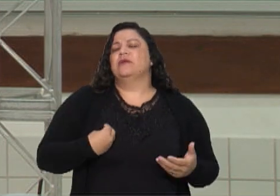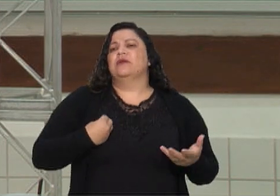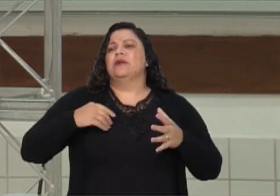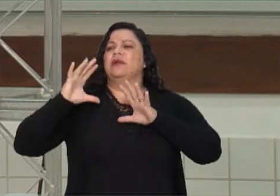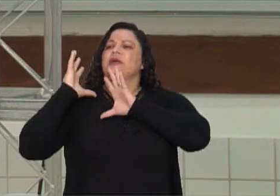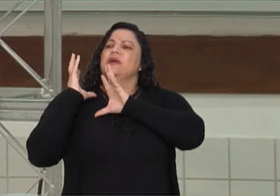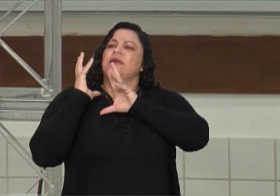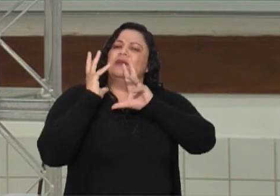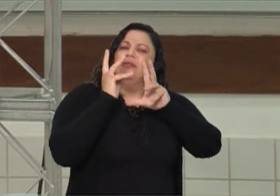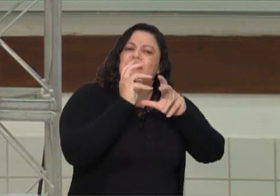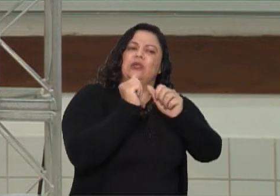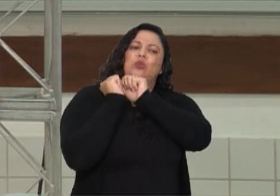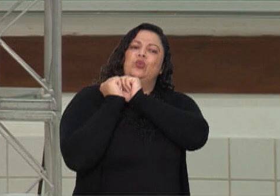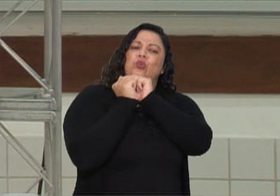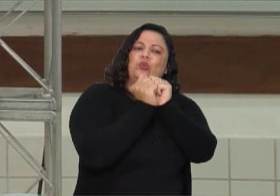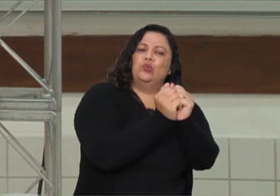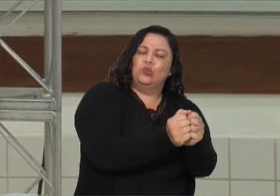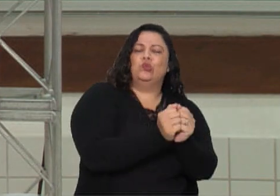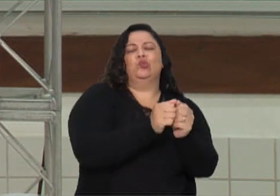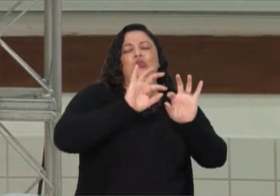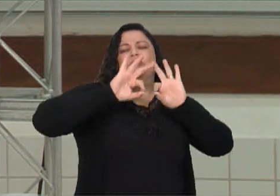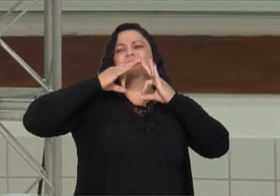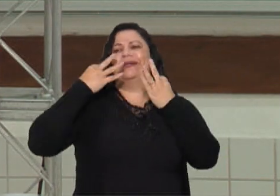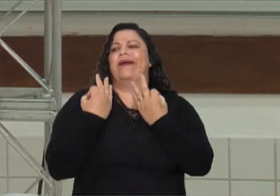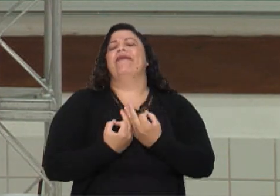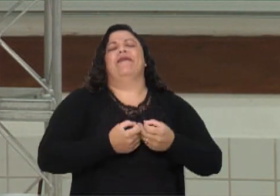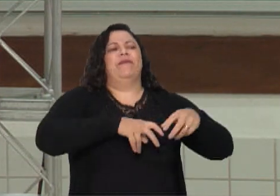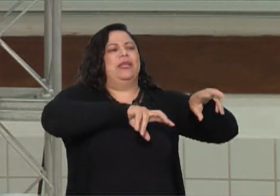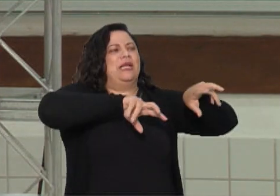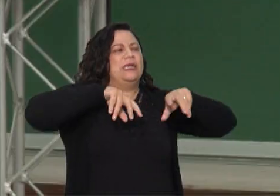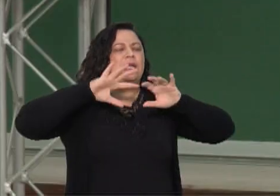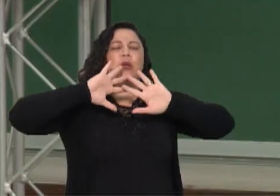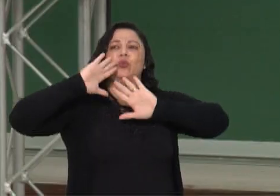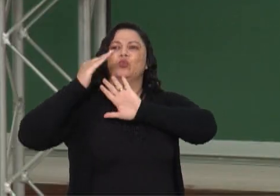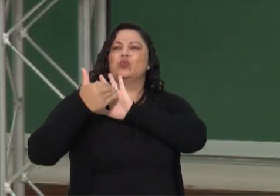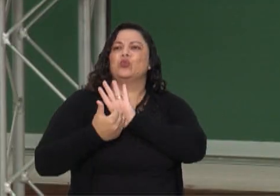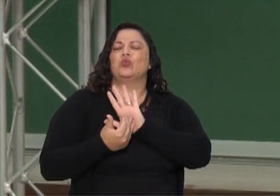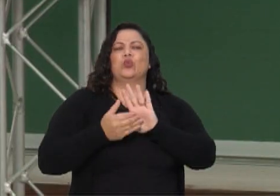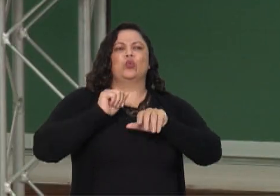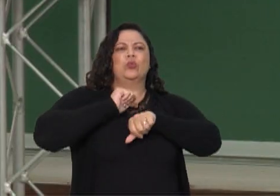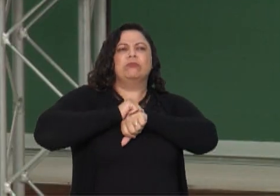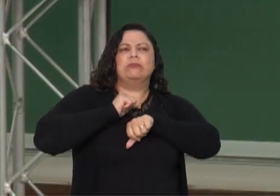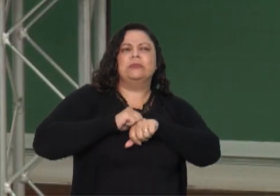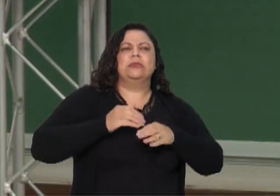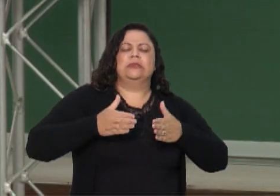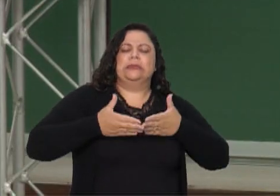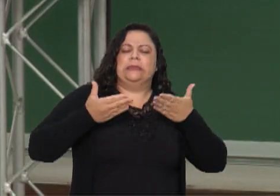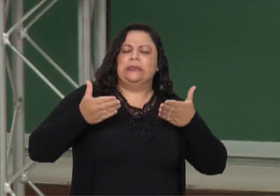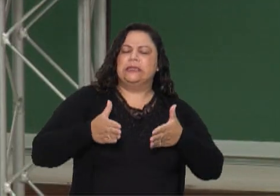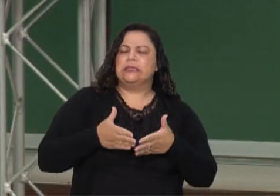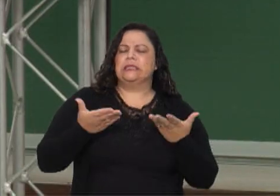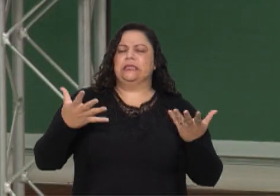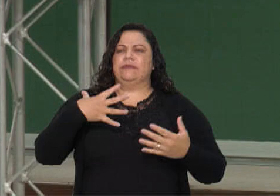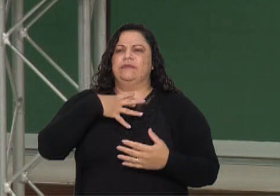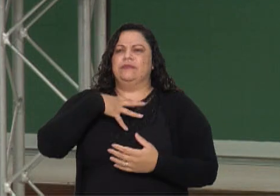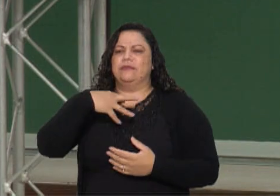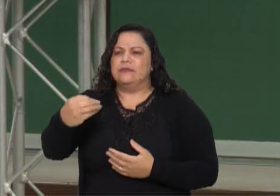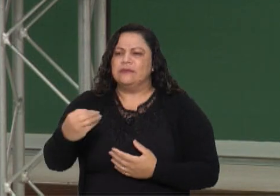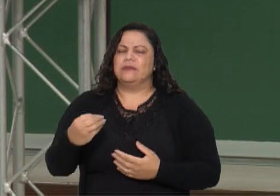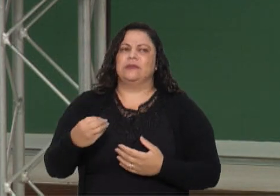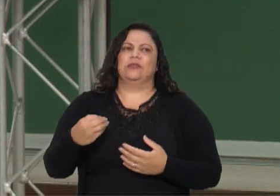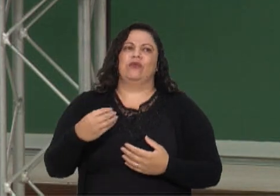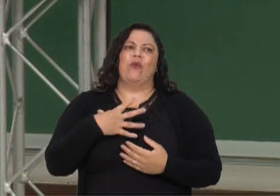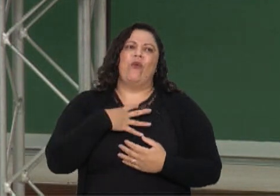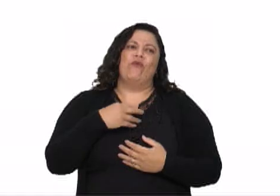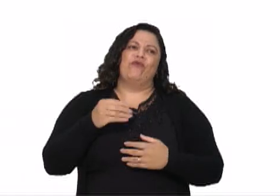a família, inclusive aqui na obra, a gente tem um elemento aqui, ó, que ela está carregando o filho que infelizmente